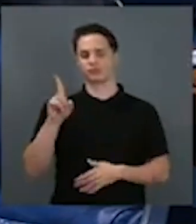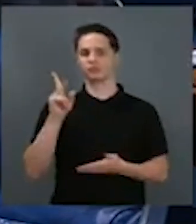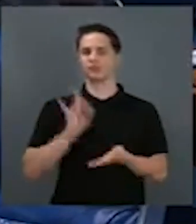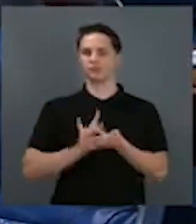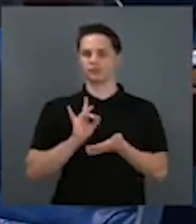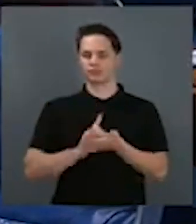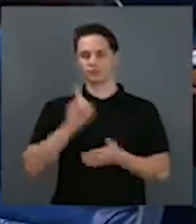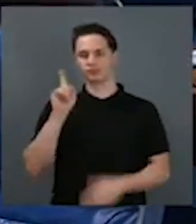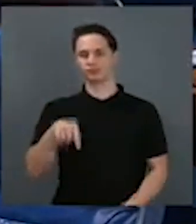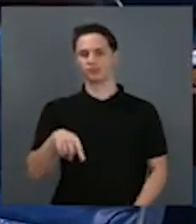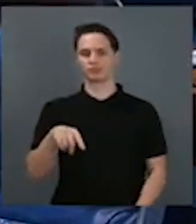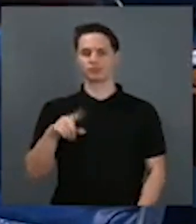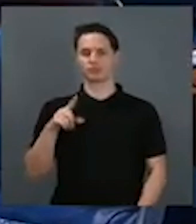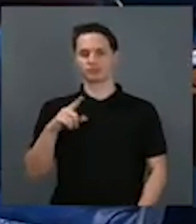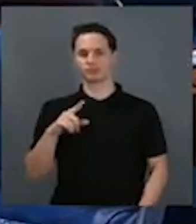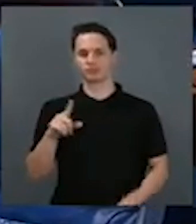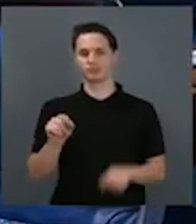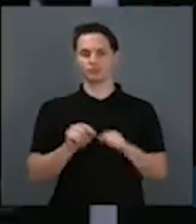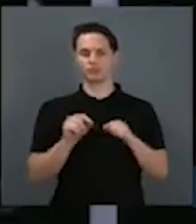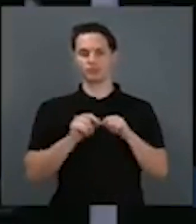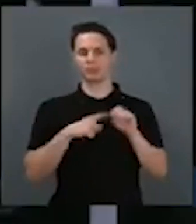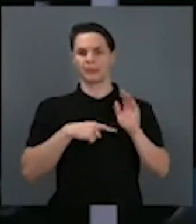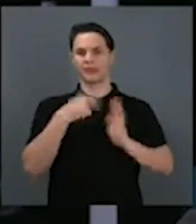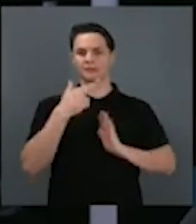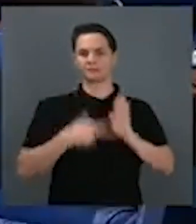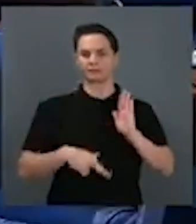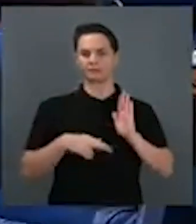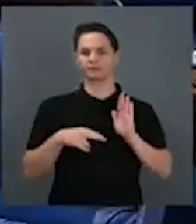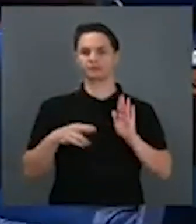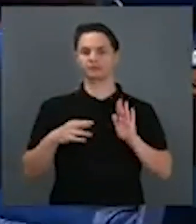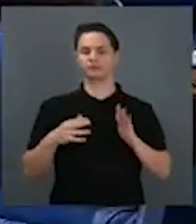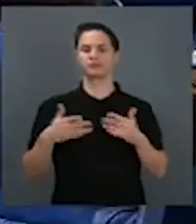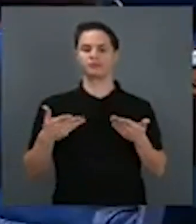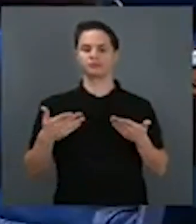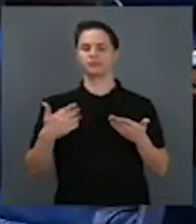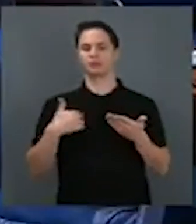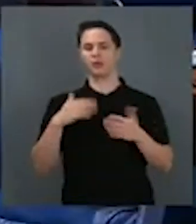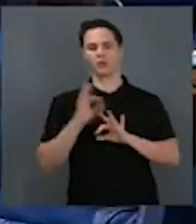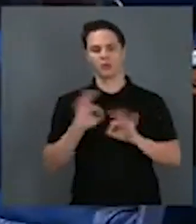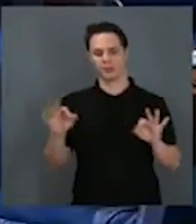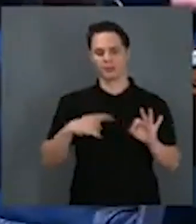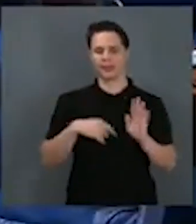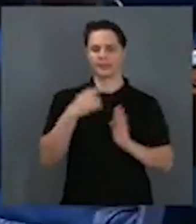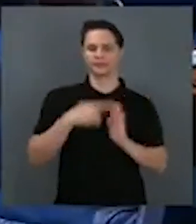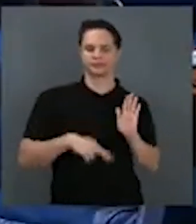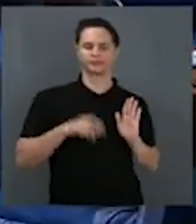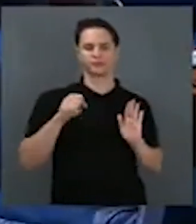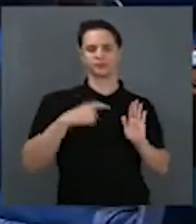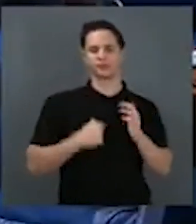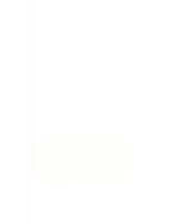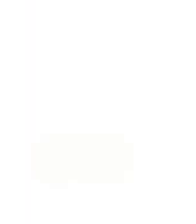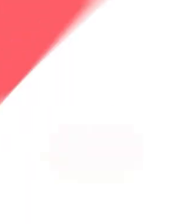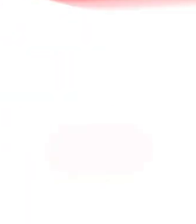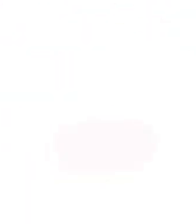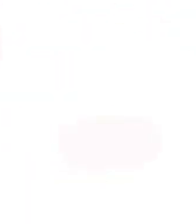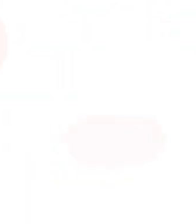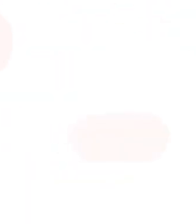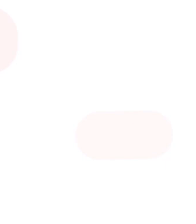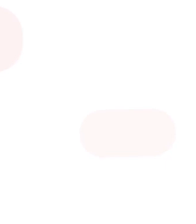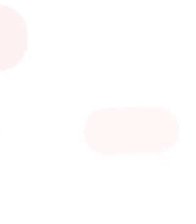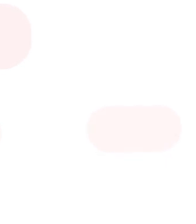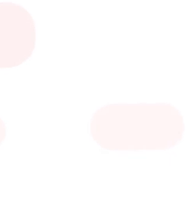fez a relator, a emenda constitucional, e é realmente um ótimo relator e tem todo o meu apoio. Obrigado.